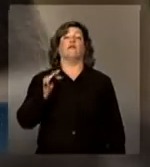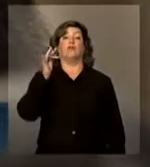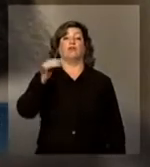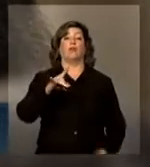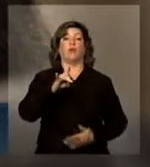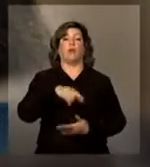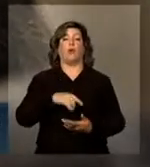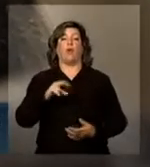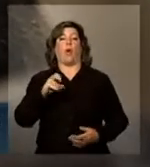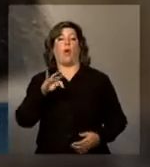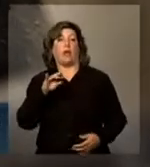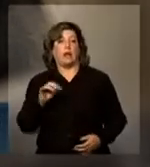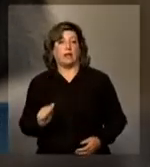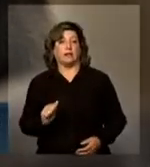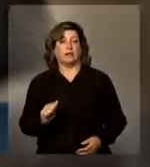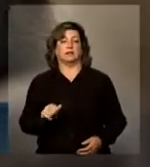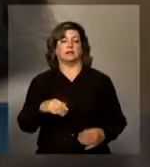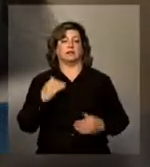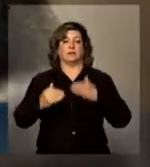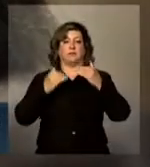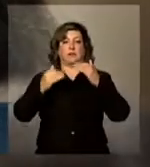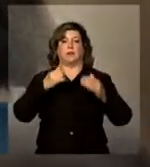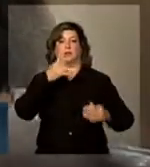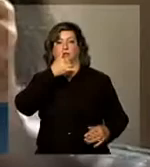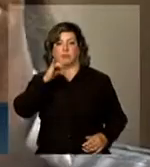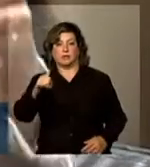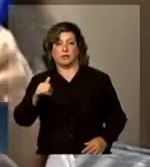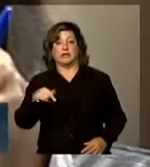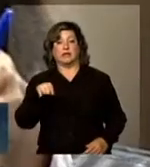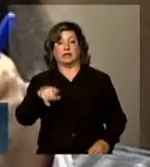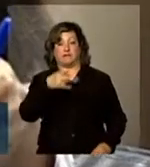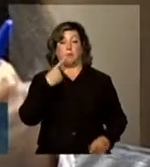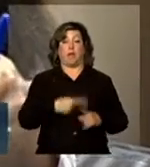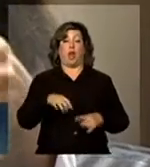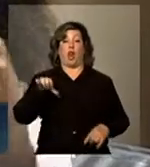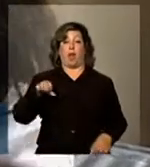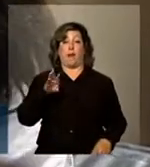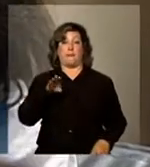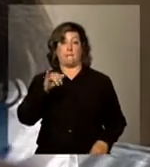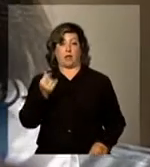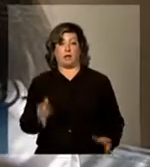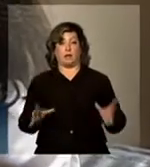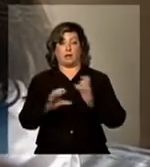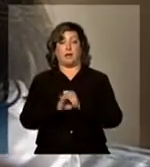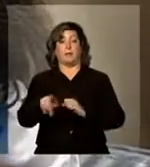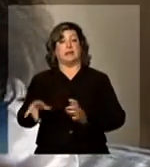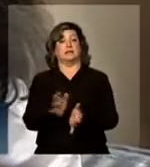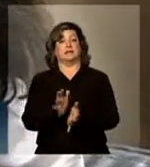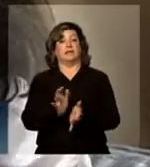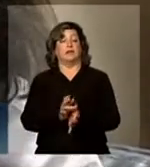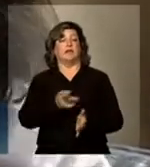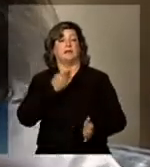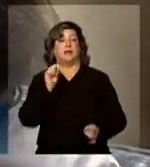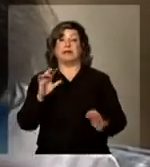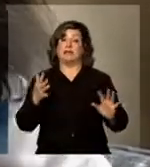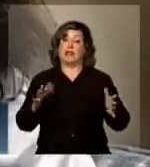conta de desenvolvimento energético. Isso porque o senhor disse que são 9 bi que estão no orçamento, mas o setor está dizendo que talvez